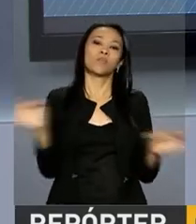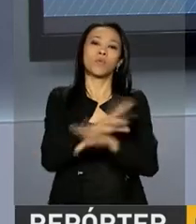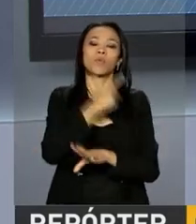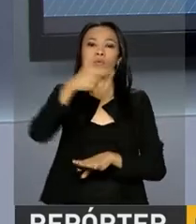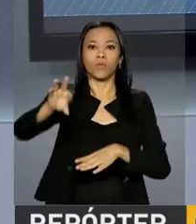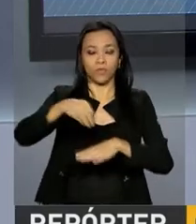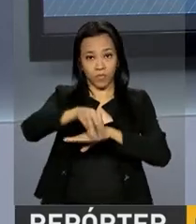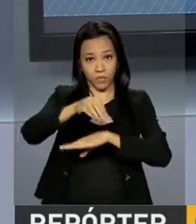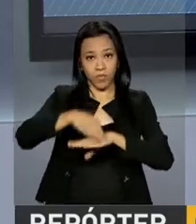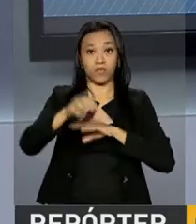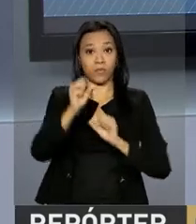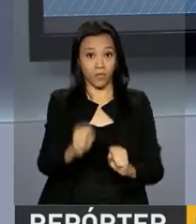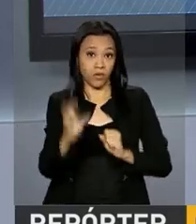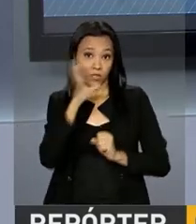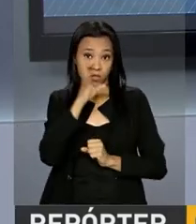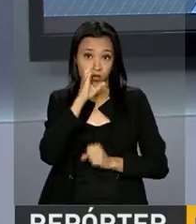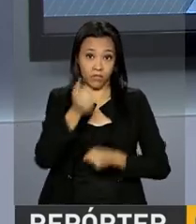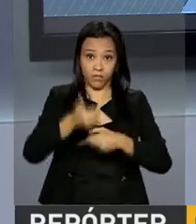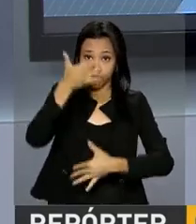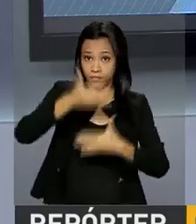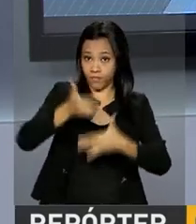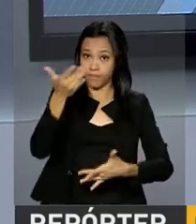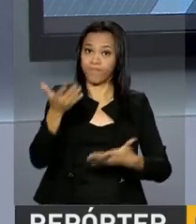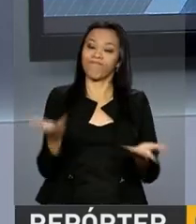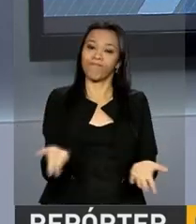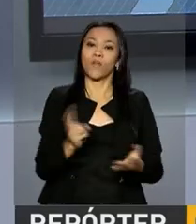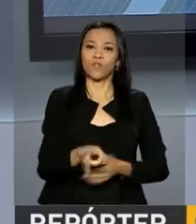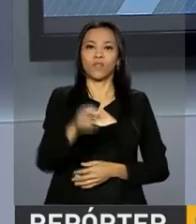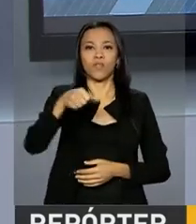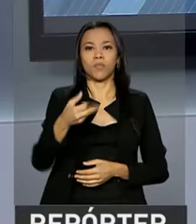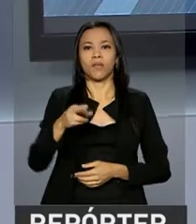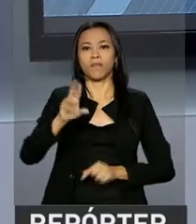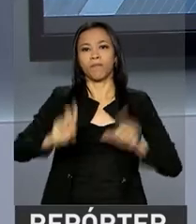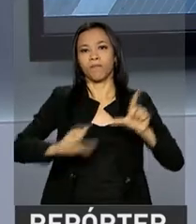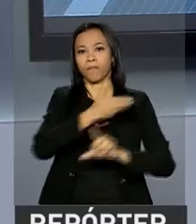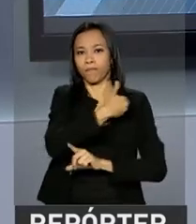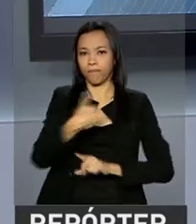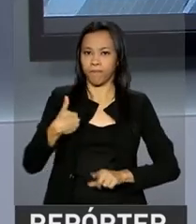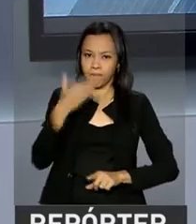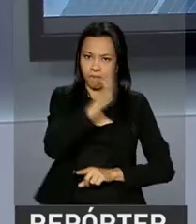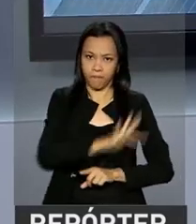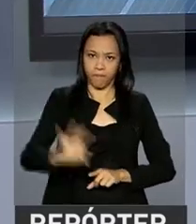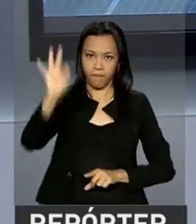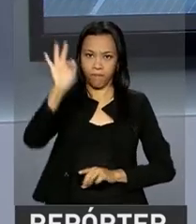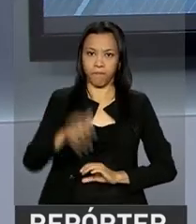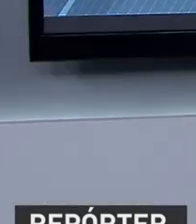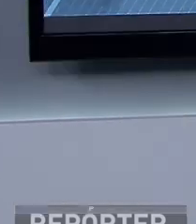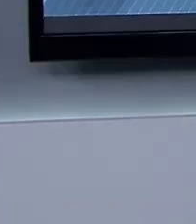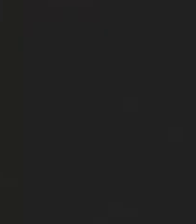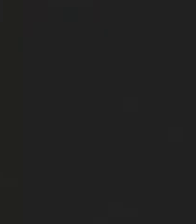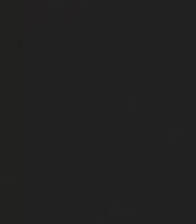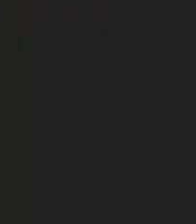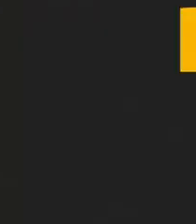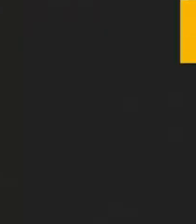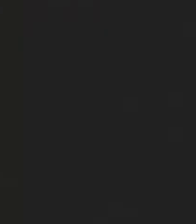outras notícias você acompanha também nas nossas redes sociais contidos na nbr a tv do governo federal